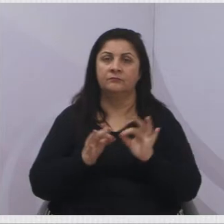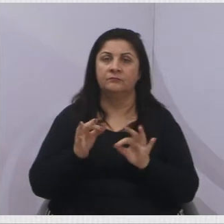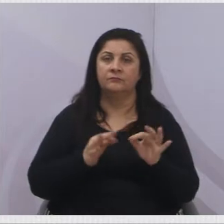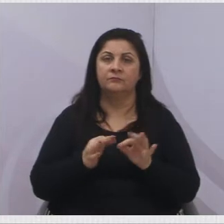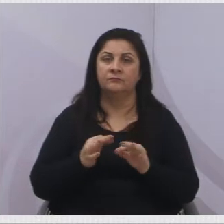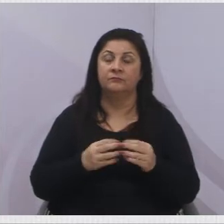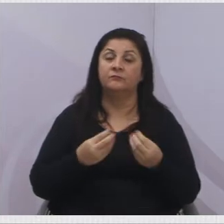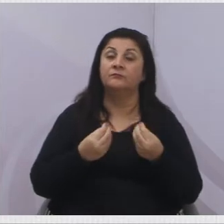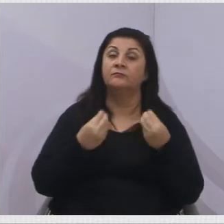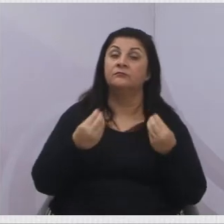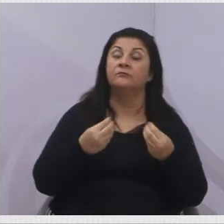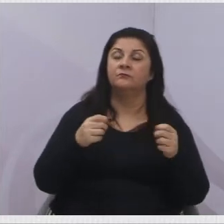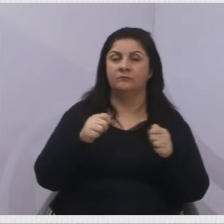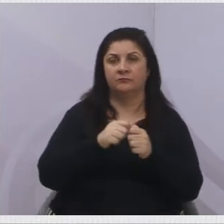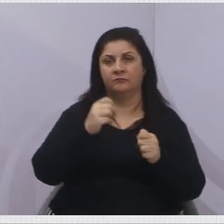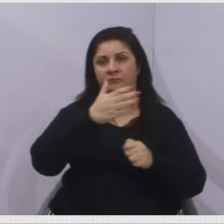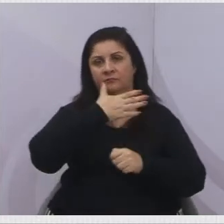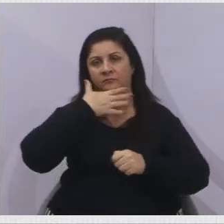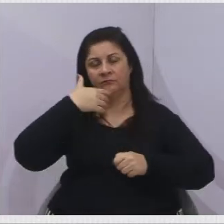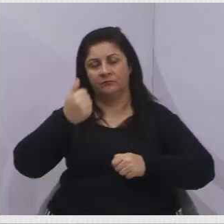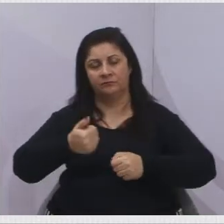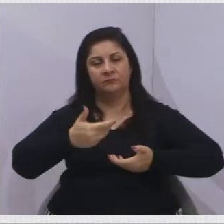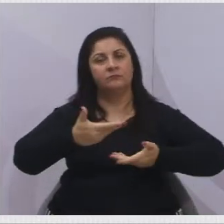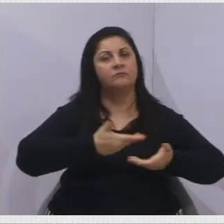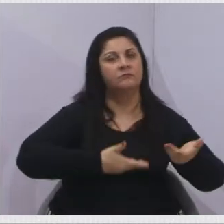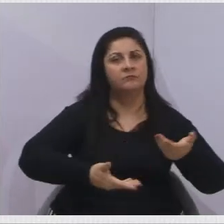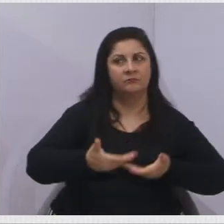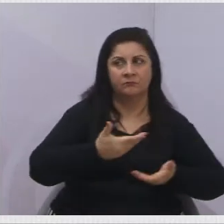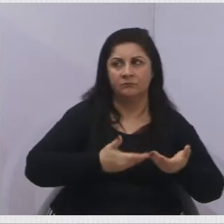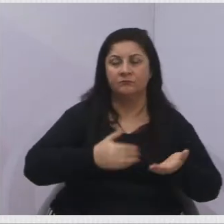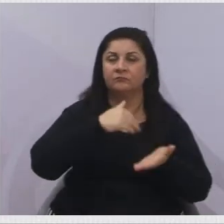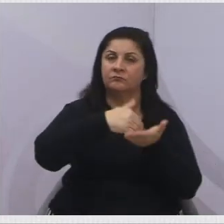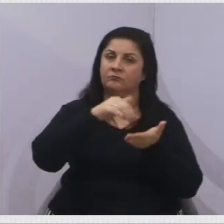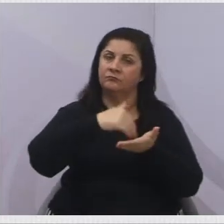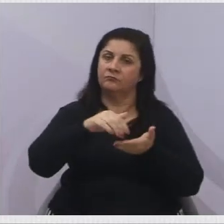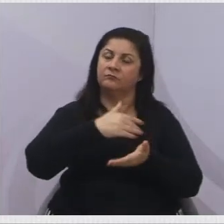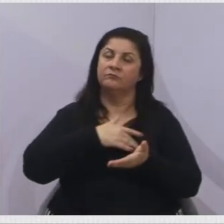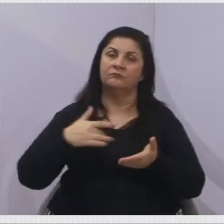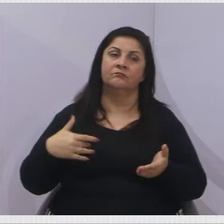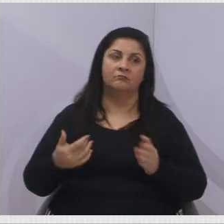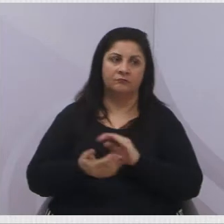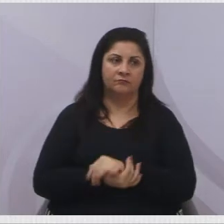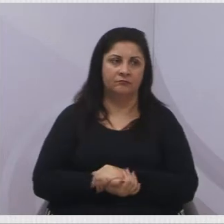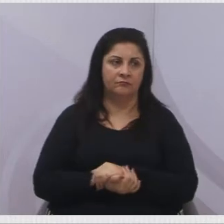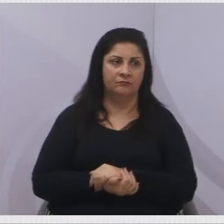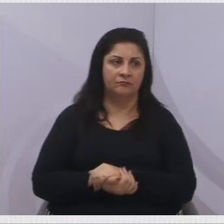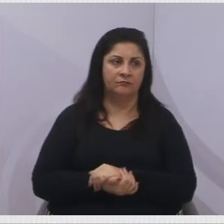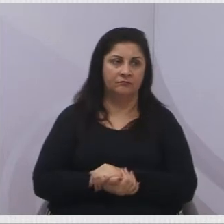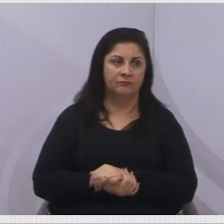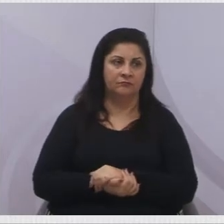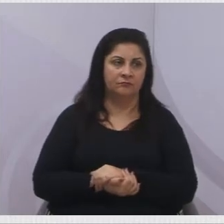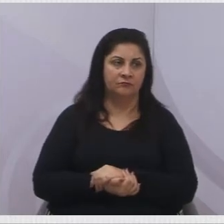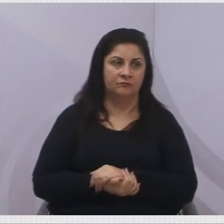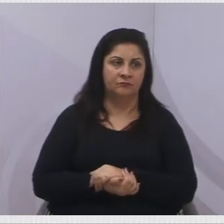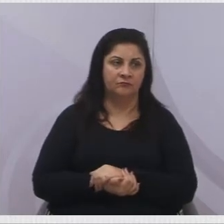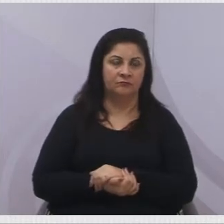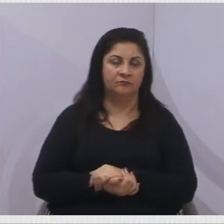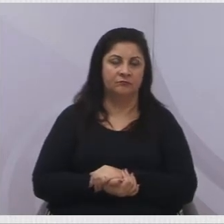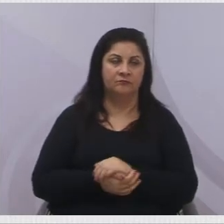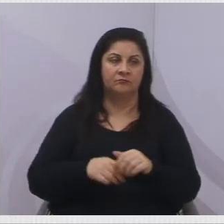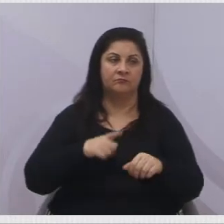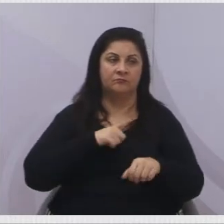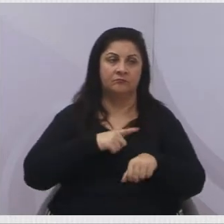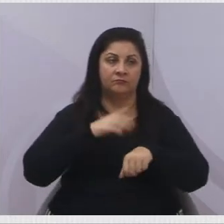a qualificar o trabalho prestado pela Secretaria de Saúde. Então, nós tivemos um